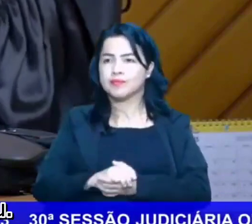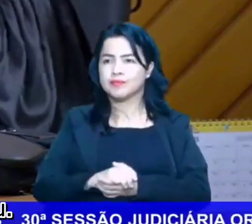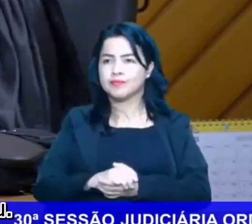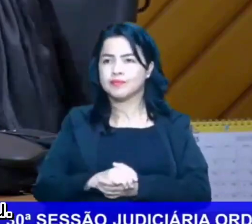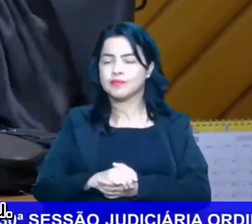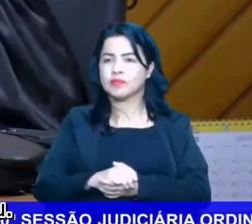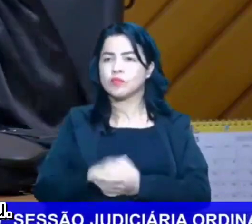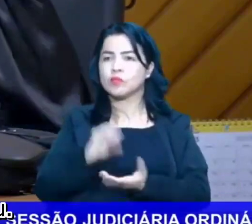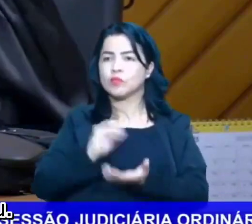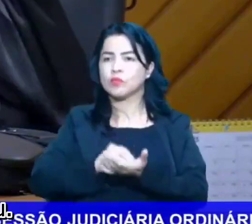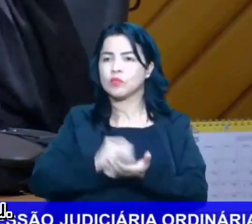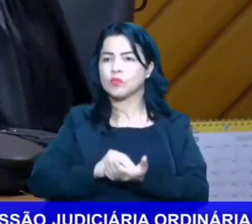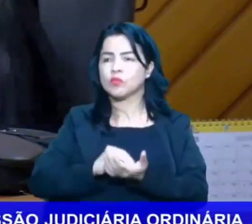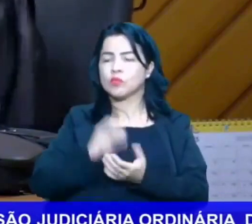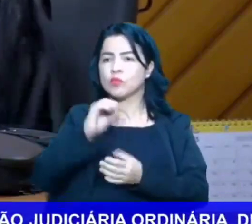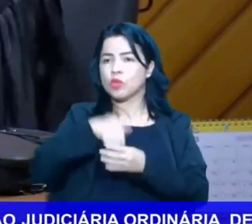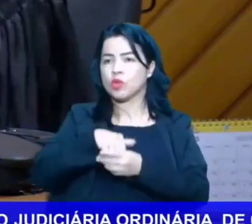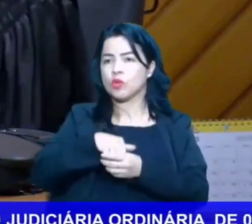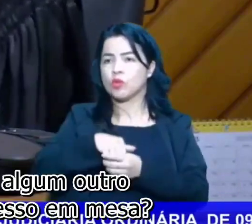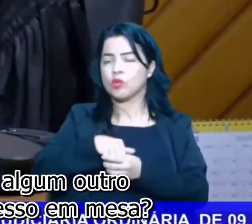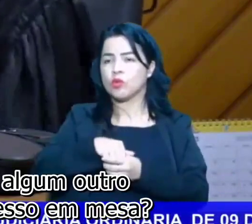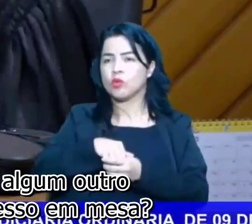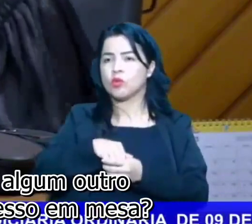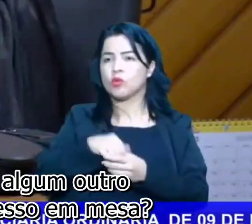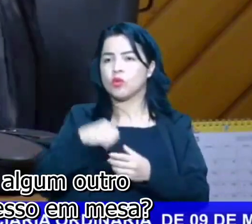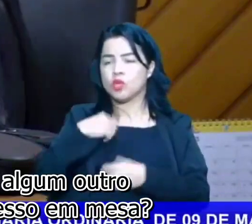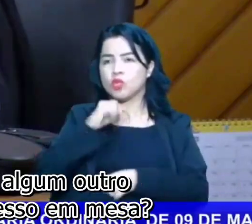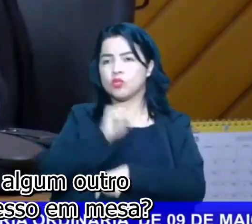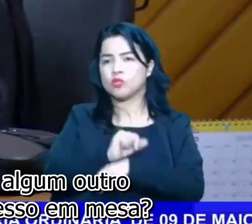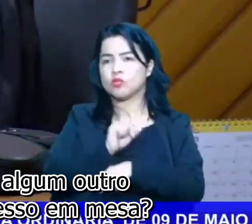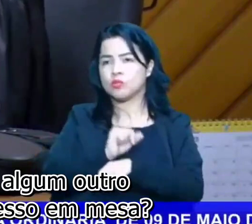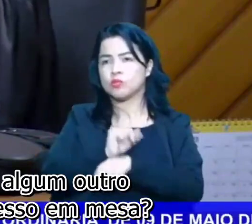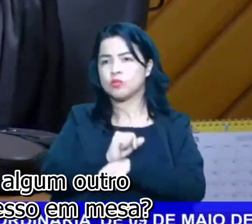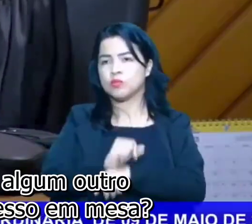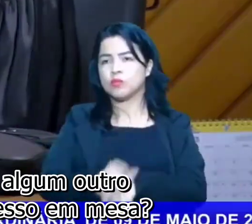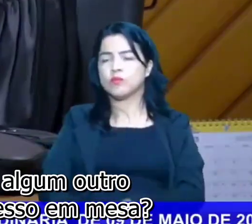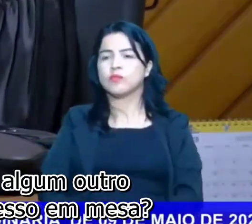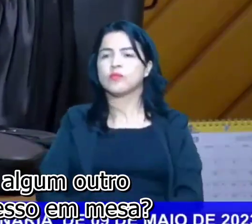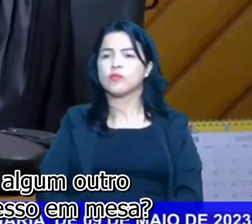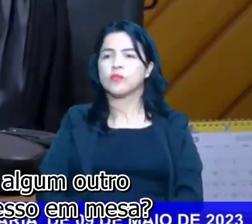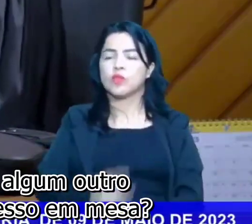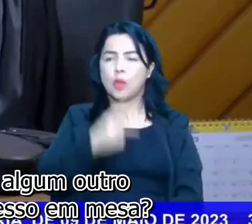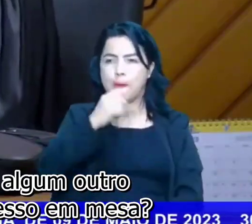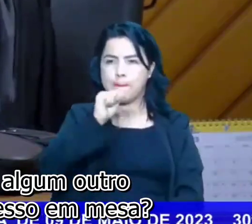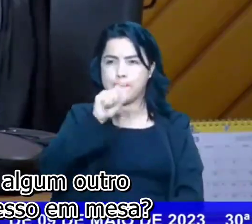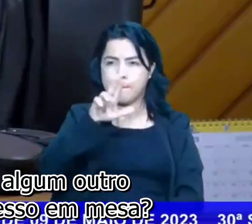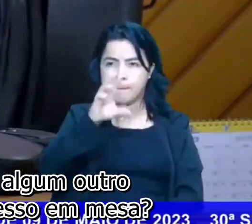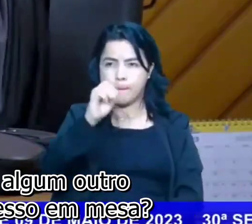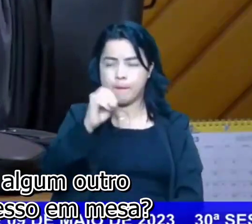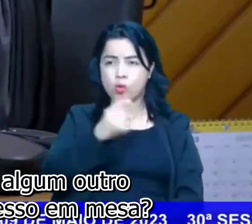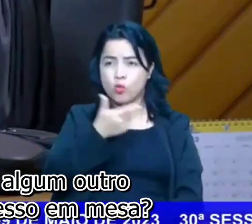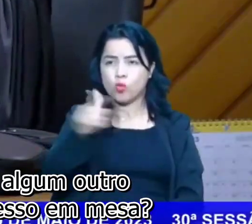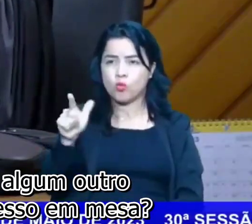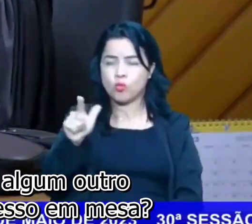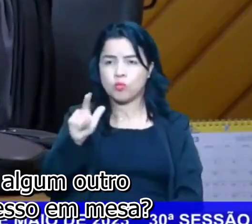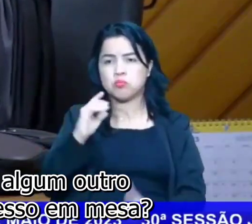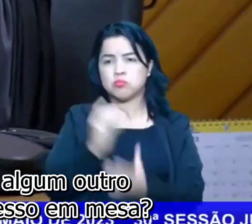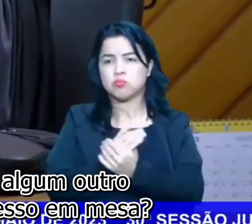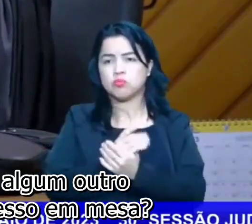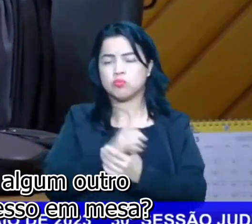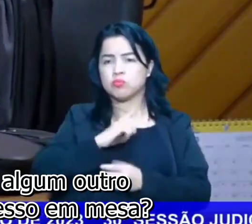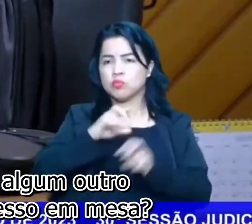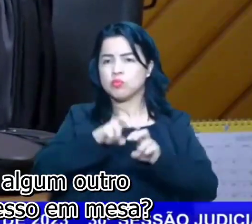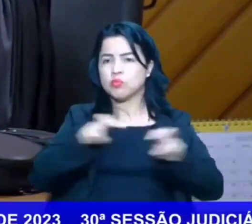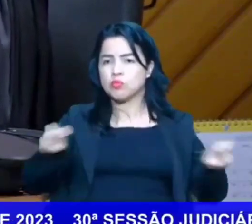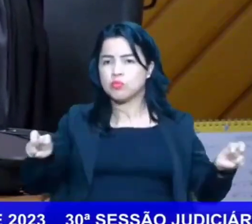Que aí falta votar apenas o Paulo e eu. Eu aguardo o Paulo chegar. Então, indago se tem algum outro processo em mesa. A CEJUD, tem